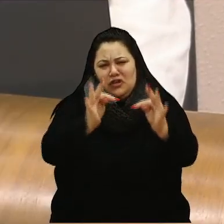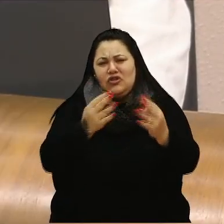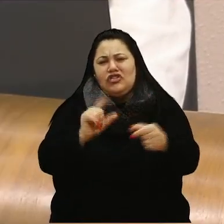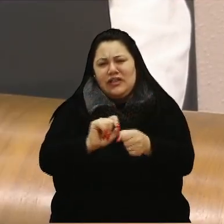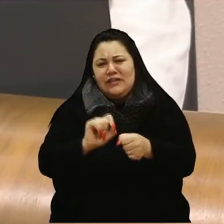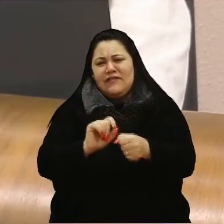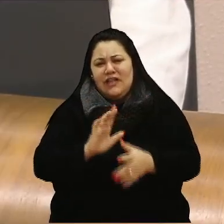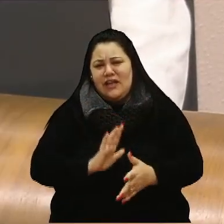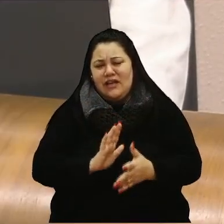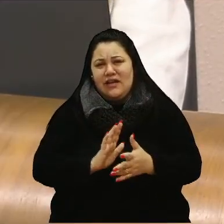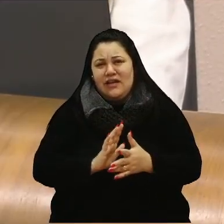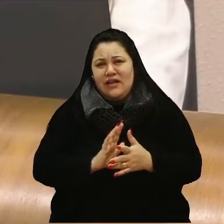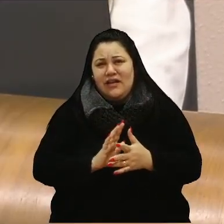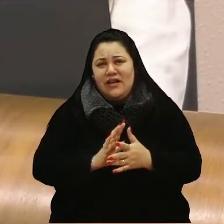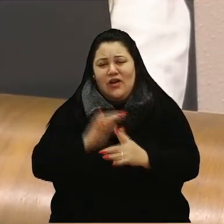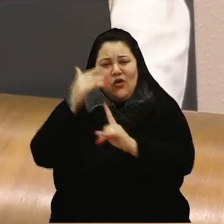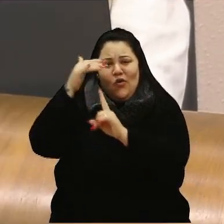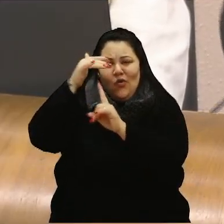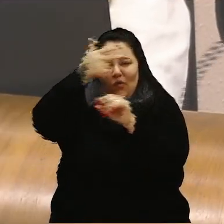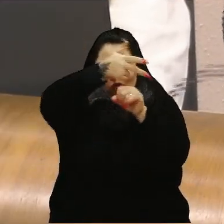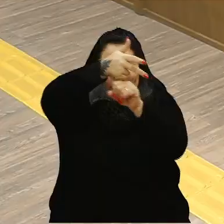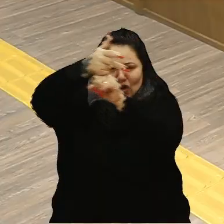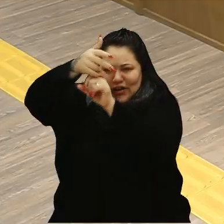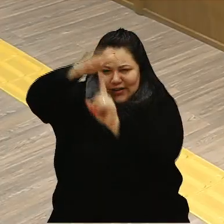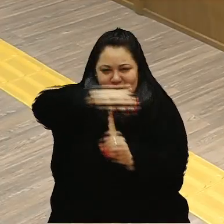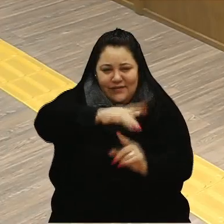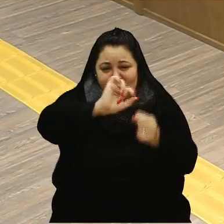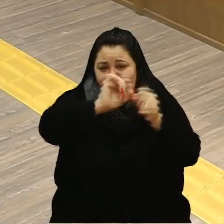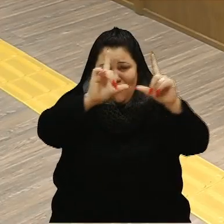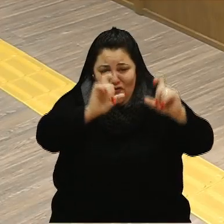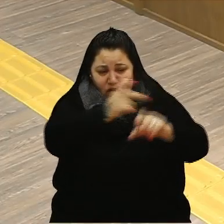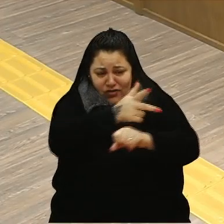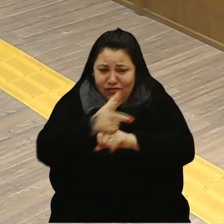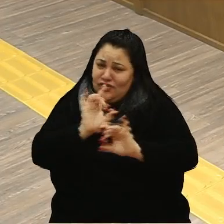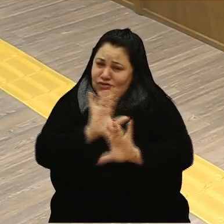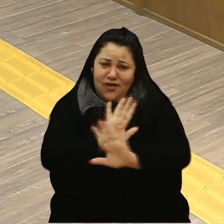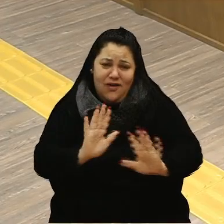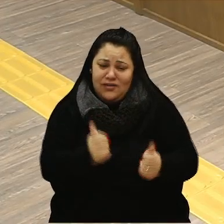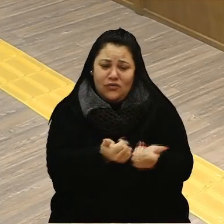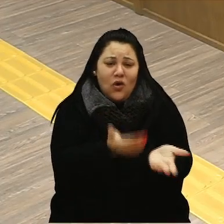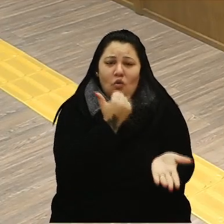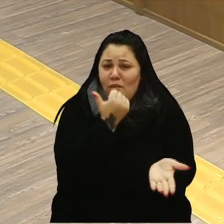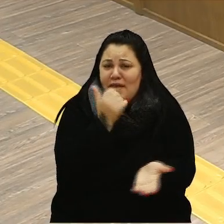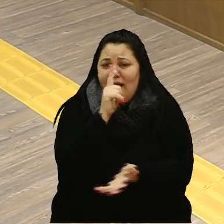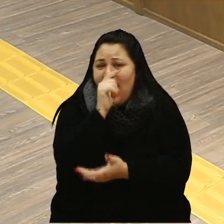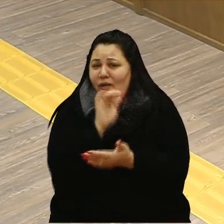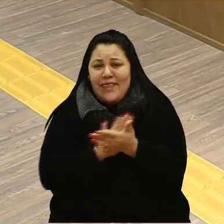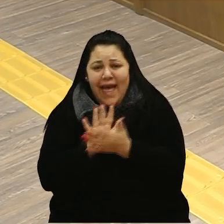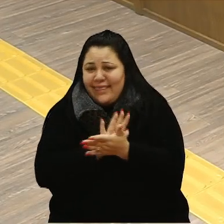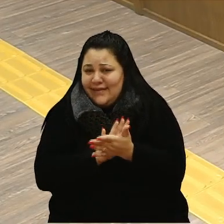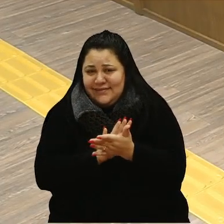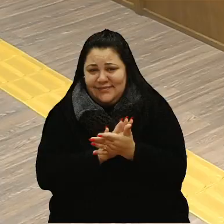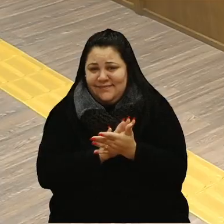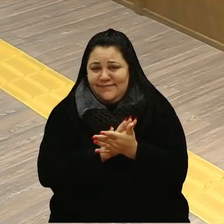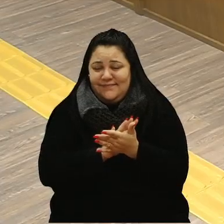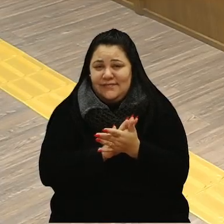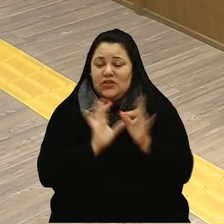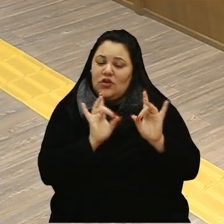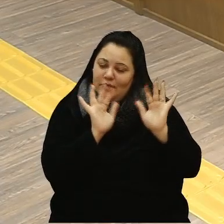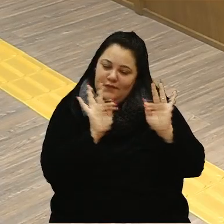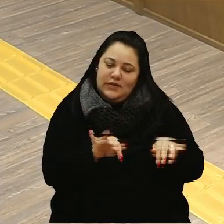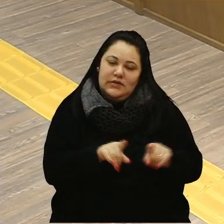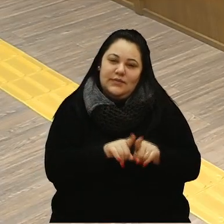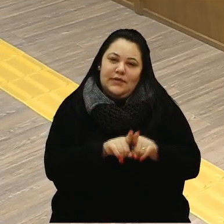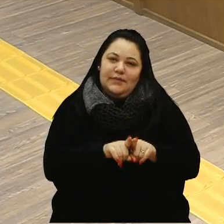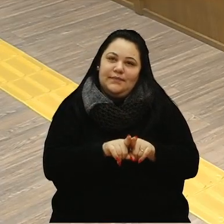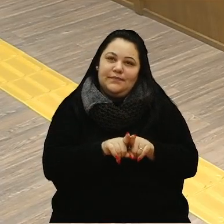Então, os drones fizeram foto, né? Fizeram obrigado, foto e vídeo da moça. Eu não vou poder conceder os apartes aos colegas, por óbvio, em razão do tempo, mas para concluir, presidente, é